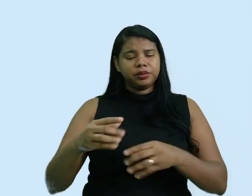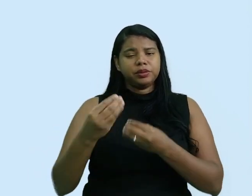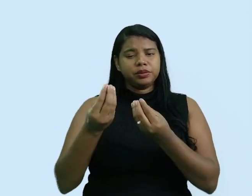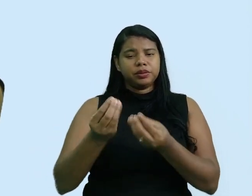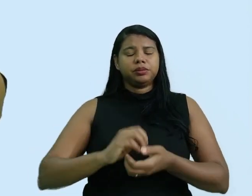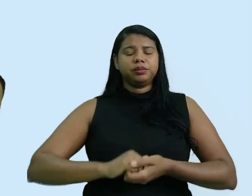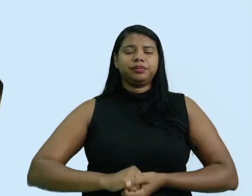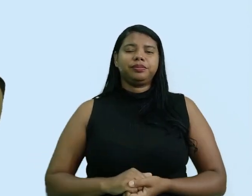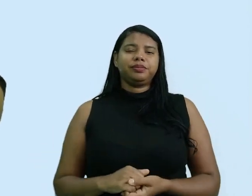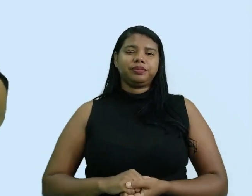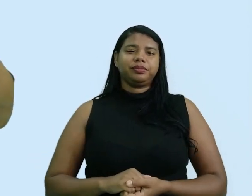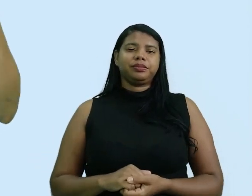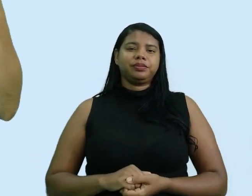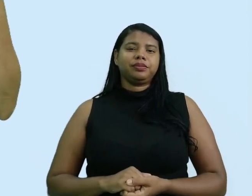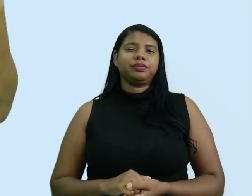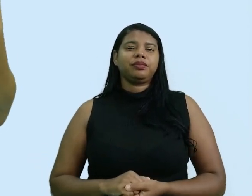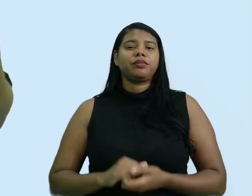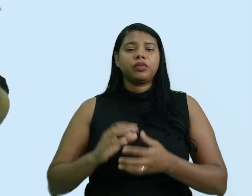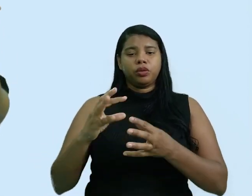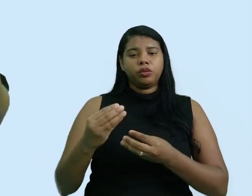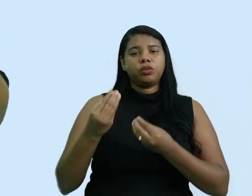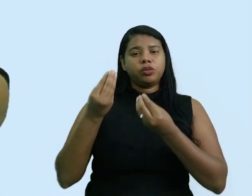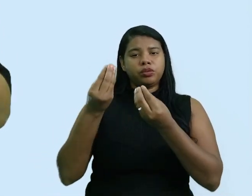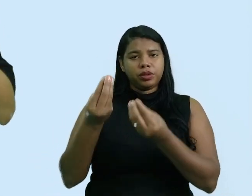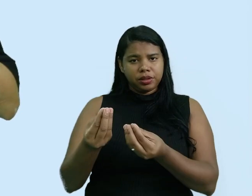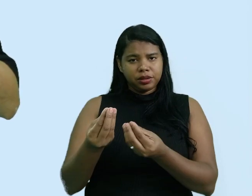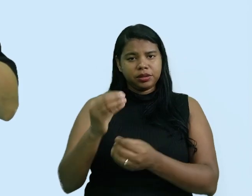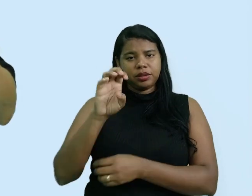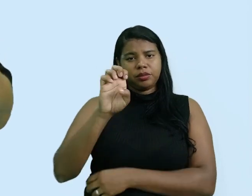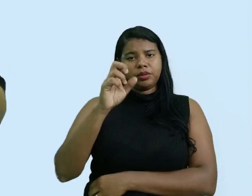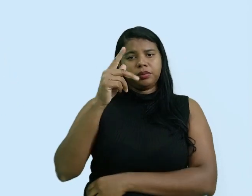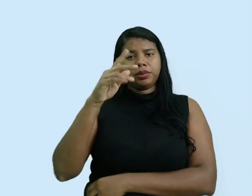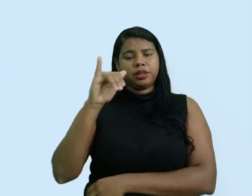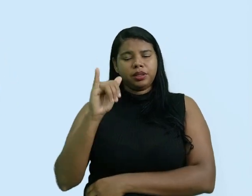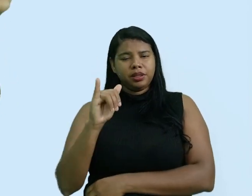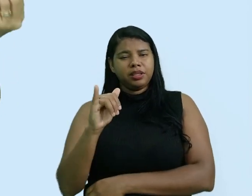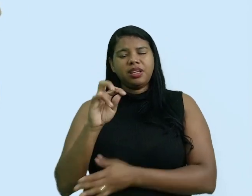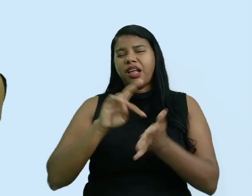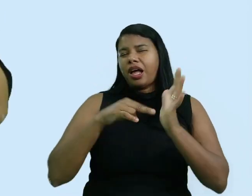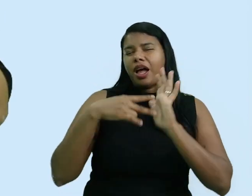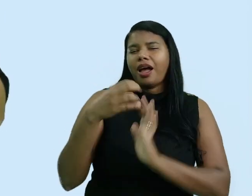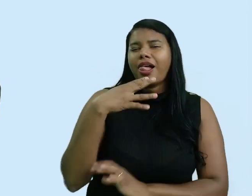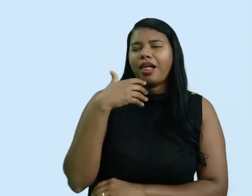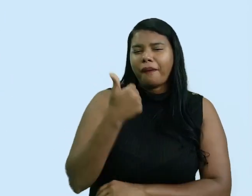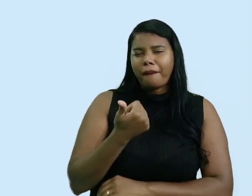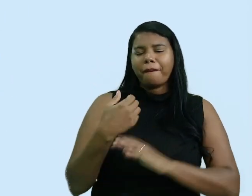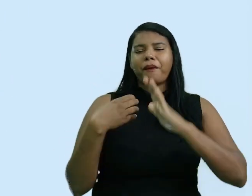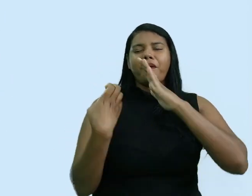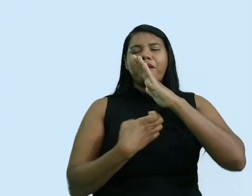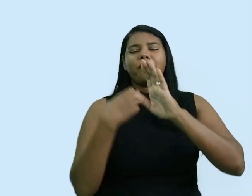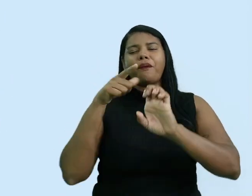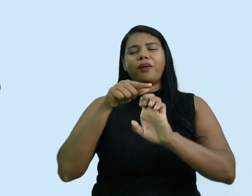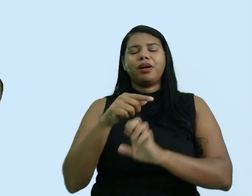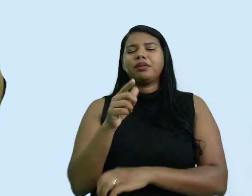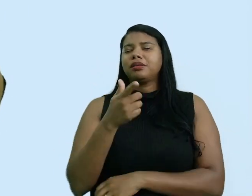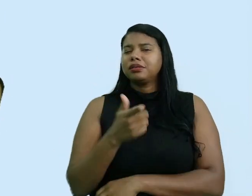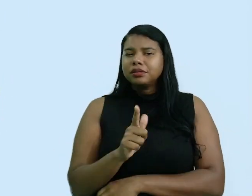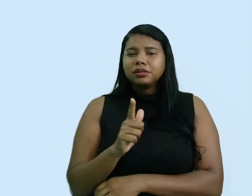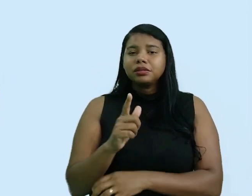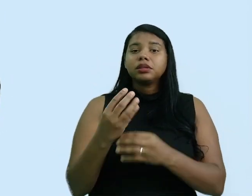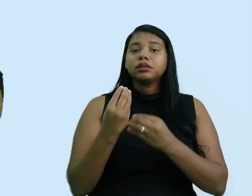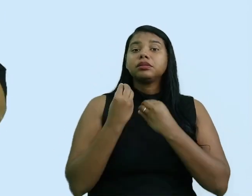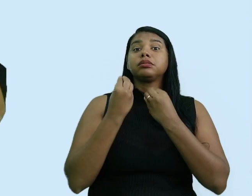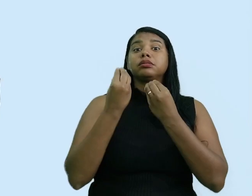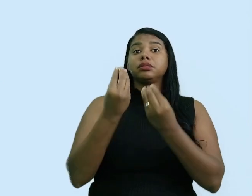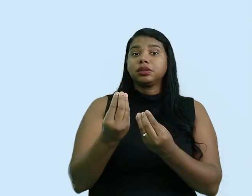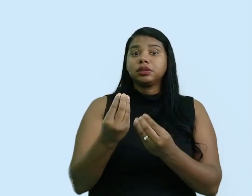tá certo? Quando a empresa ela fornece o EPI, não significa que ela é boazinha, excelente, de forma alguma. Ela está fornecendo o